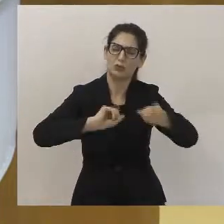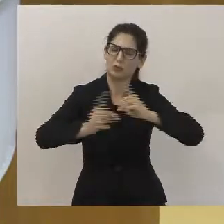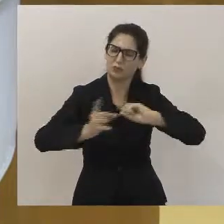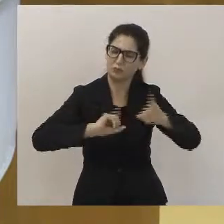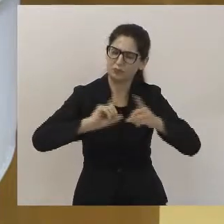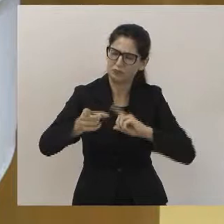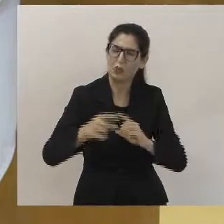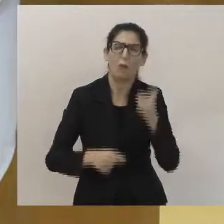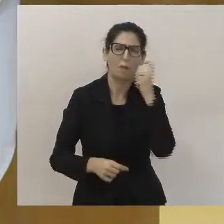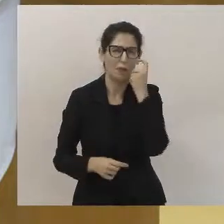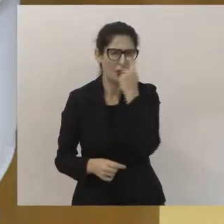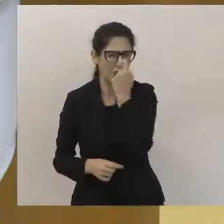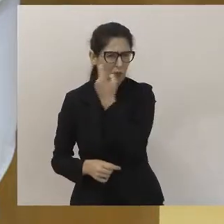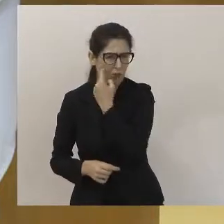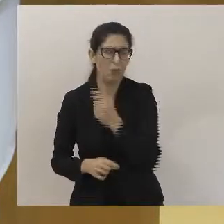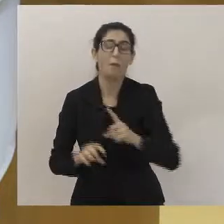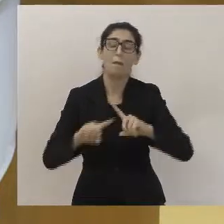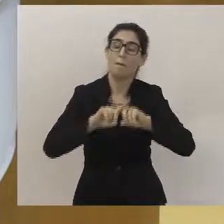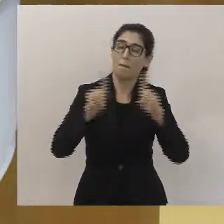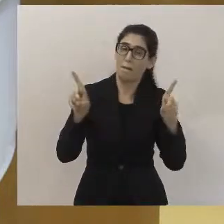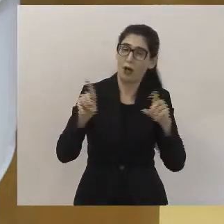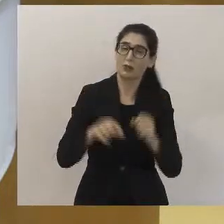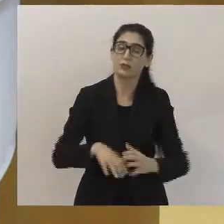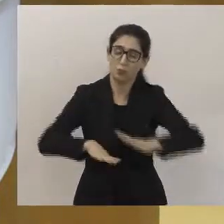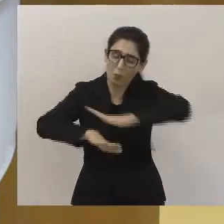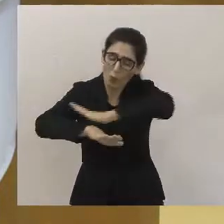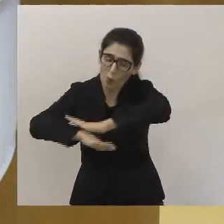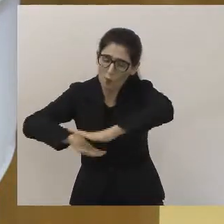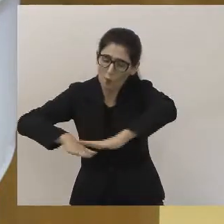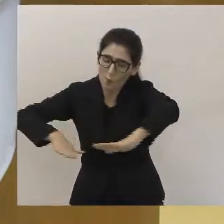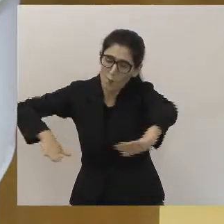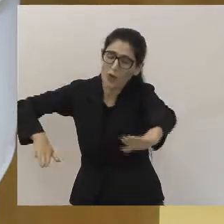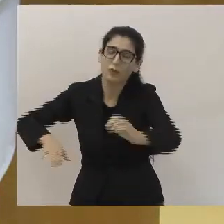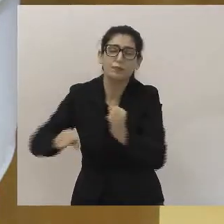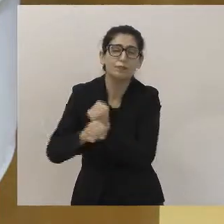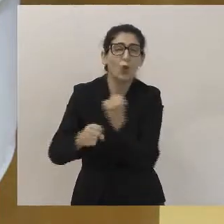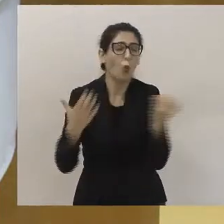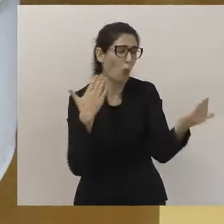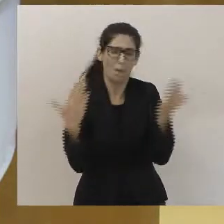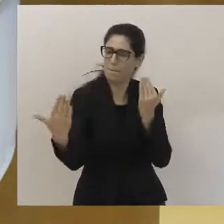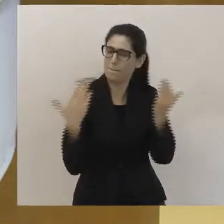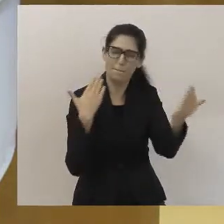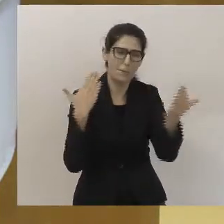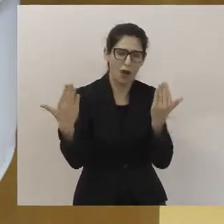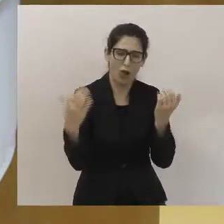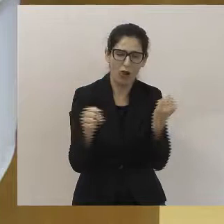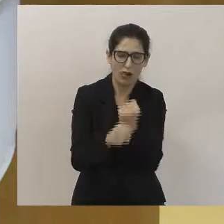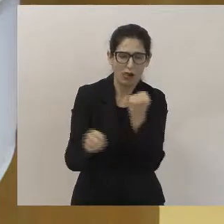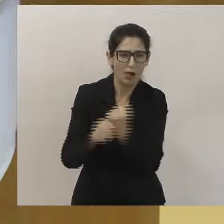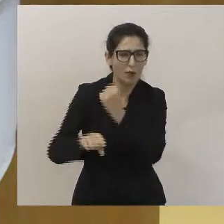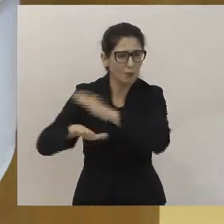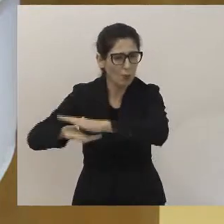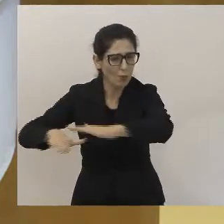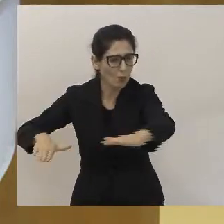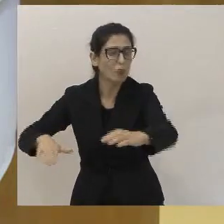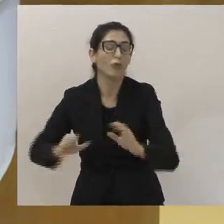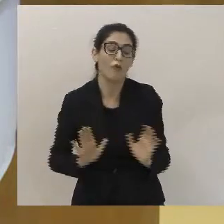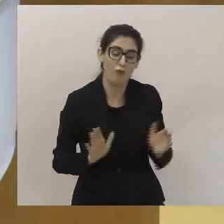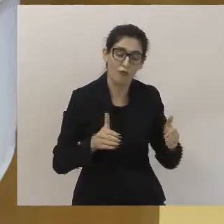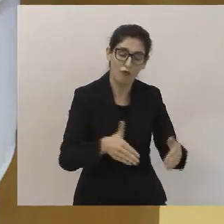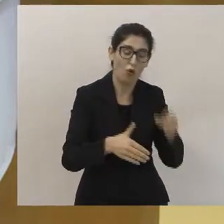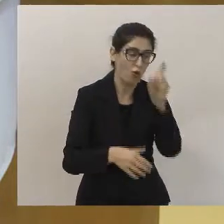do parque meia lua mas entre fazer asfalto e fazer e tem um serviço de saúde